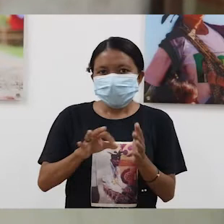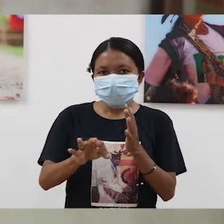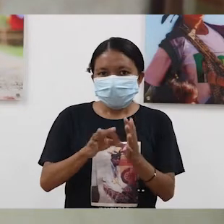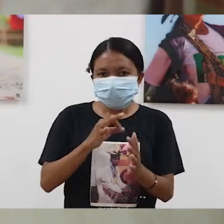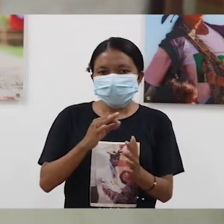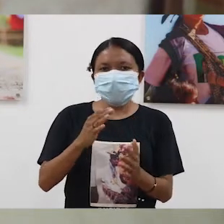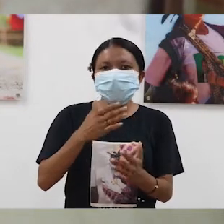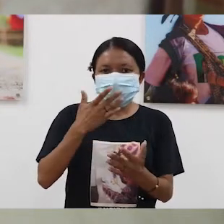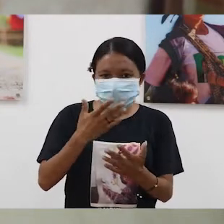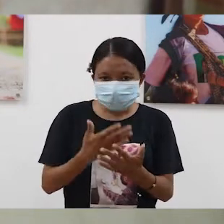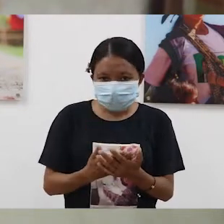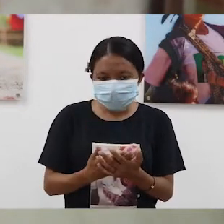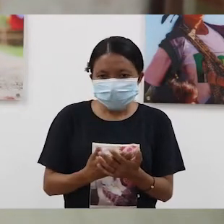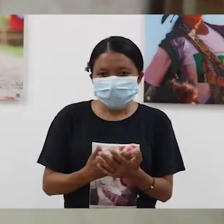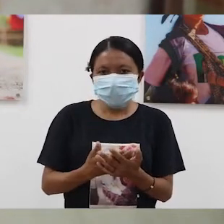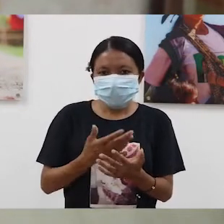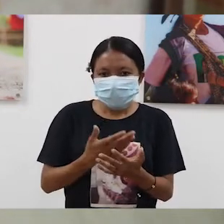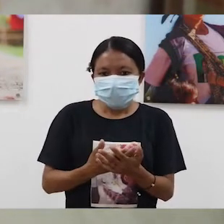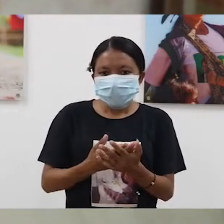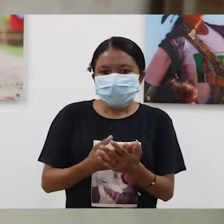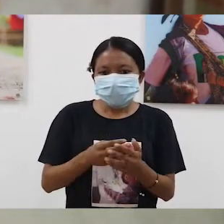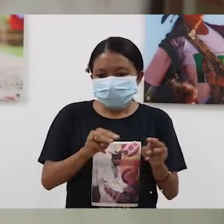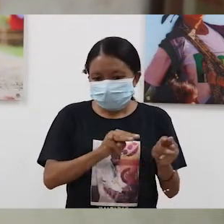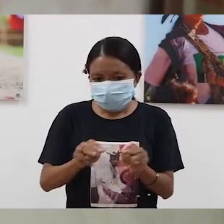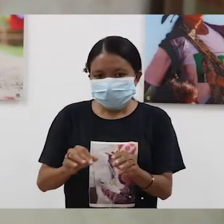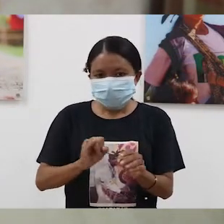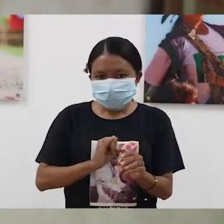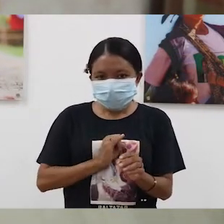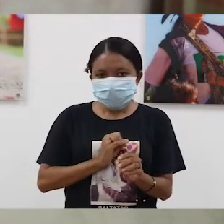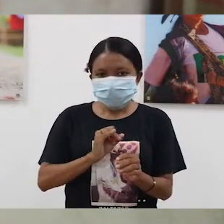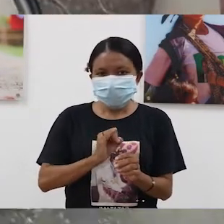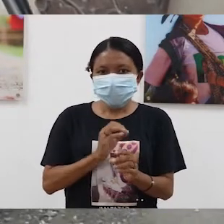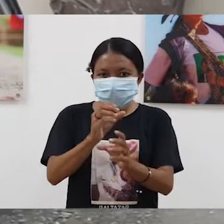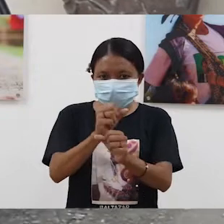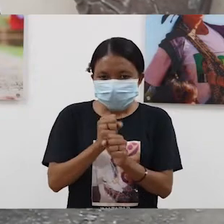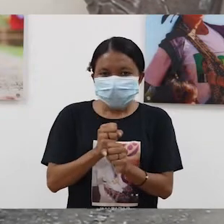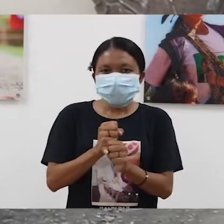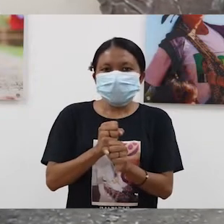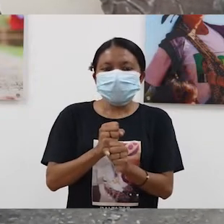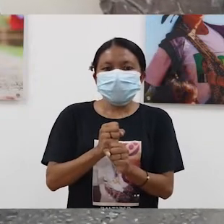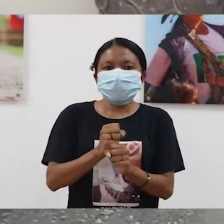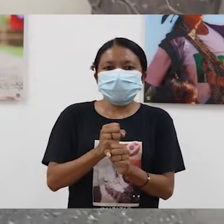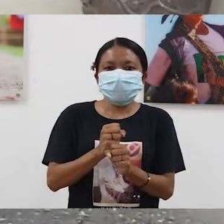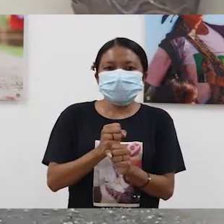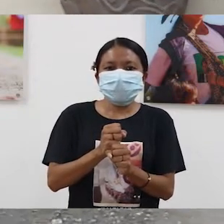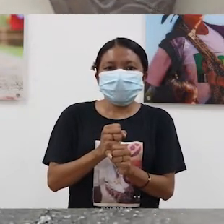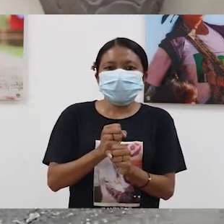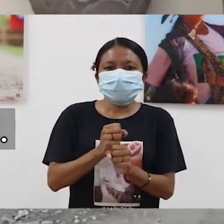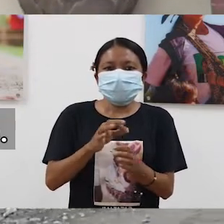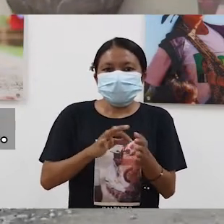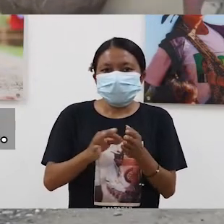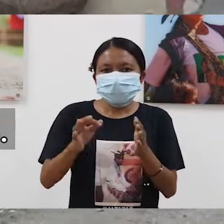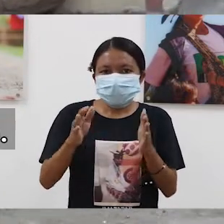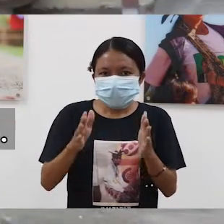Hau retam vantagem. Buat nebe maka dia, muda hau maka hau foti interessante domina emoção. Informação,